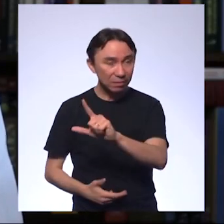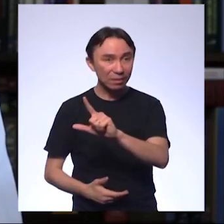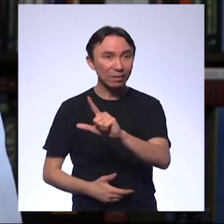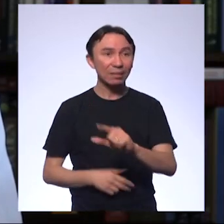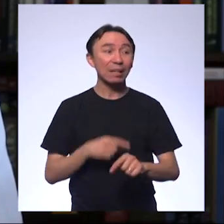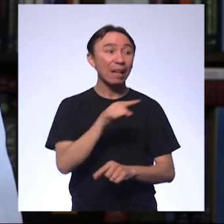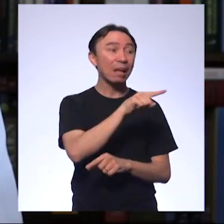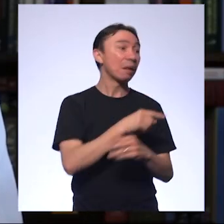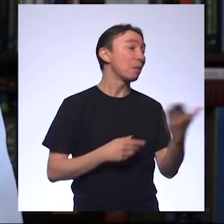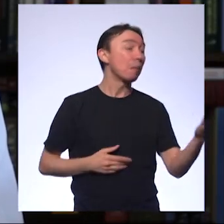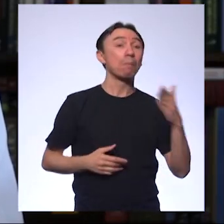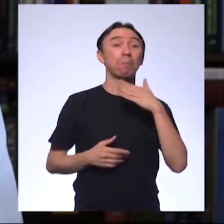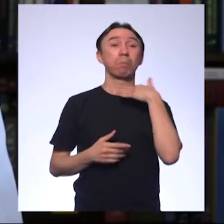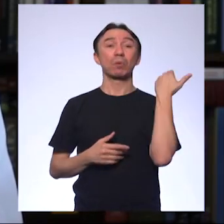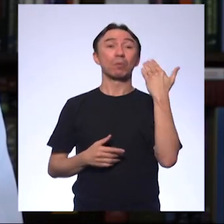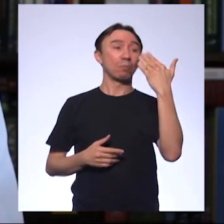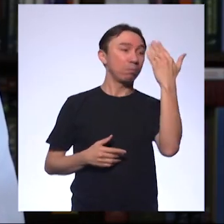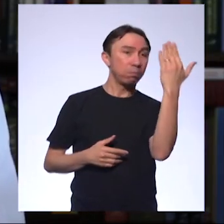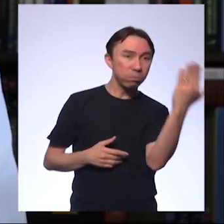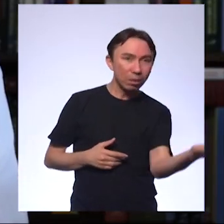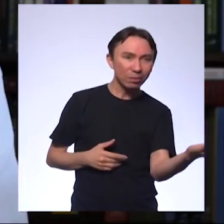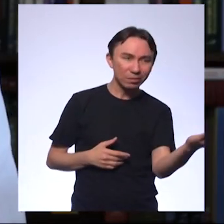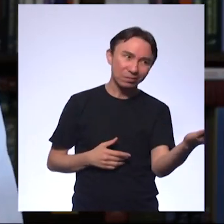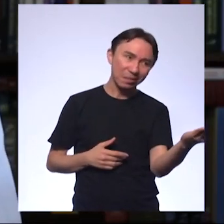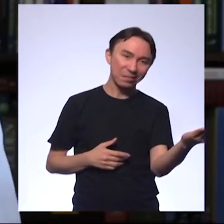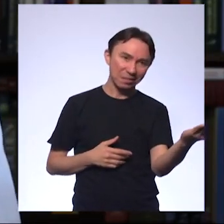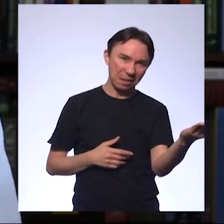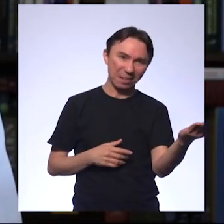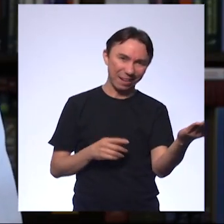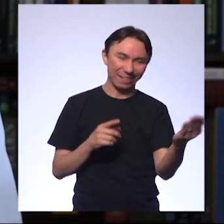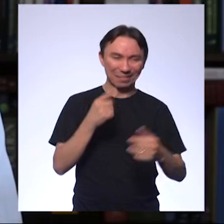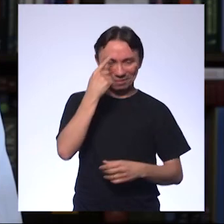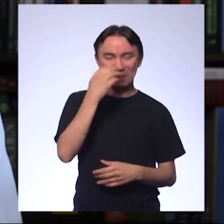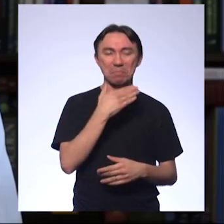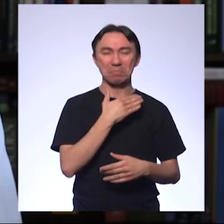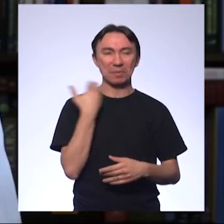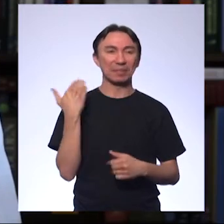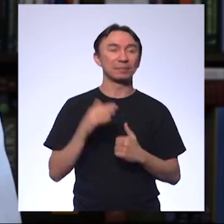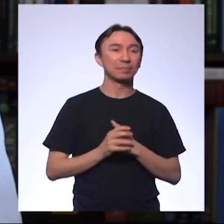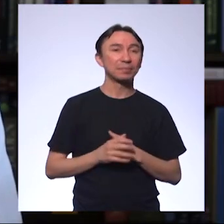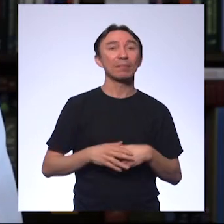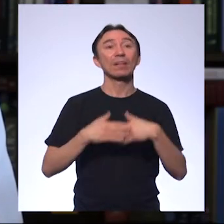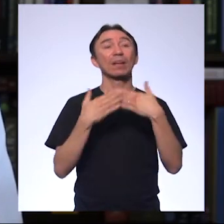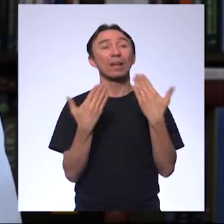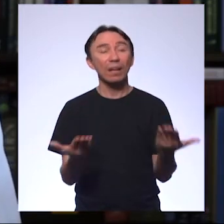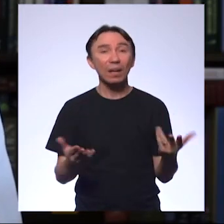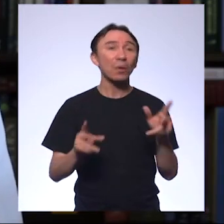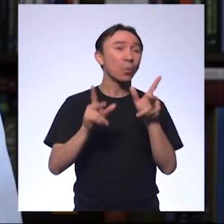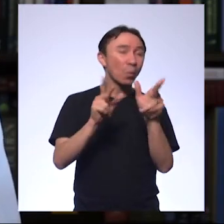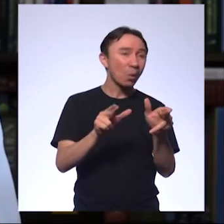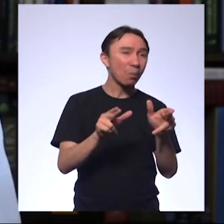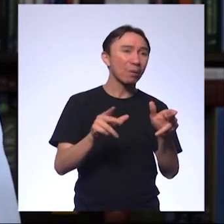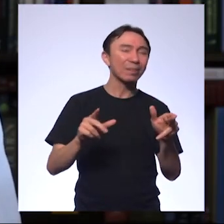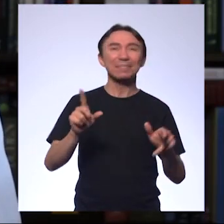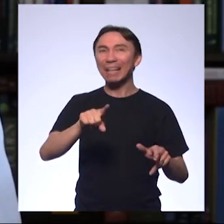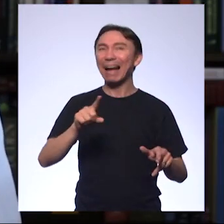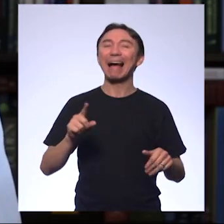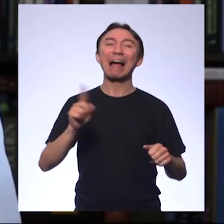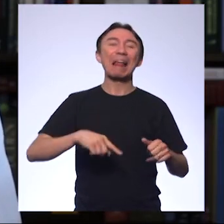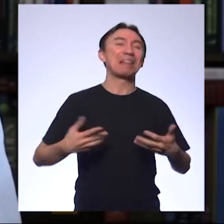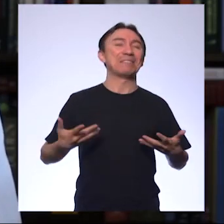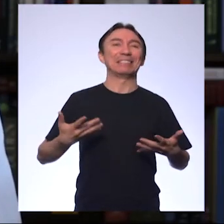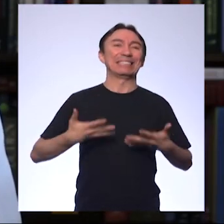essa morte do outro, né? Checkmate quer dizer a morte do outro. Dá, né, uma estranha alegria,